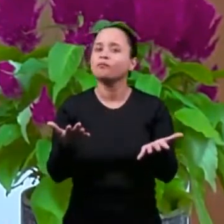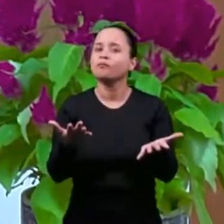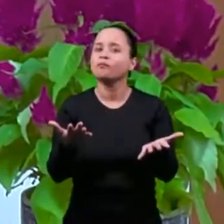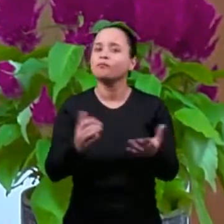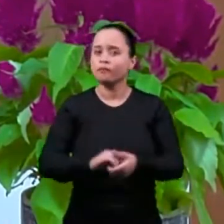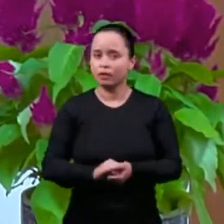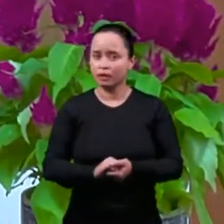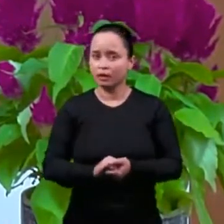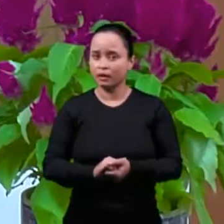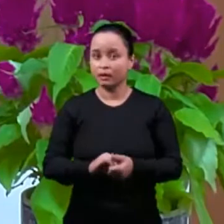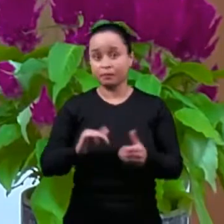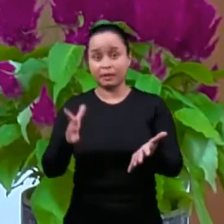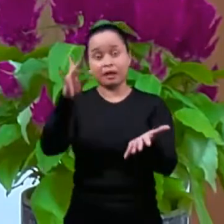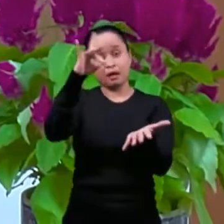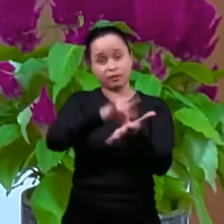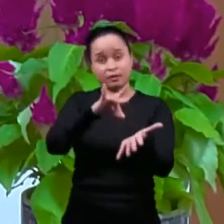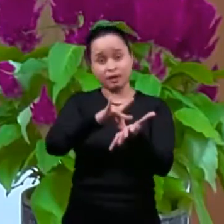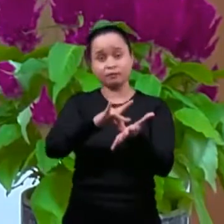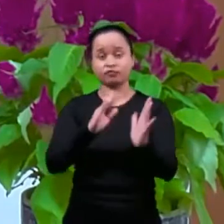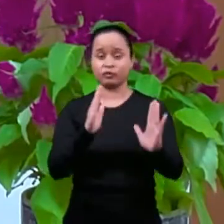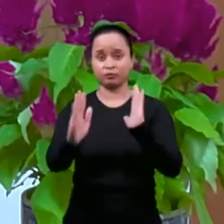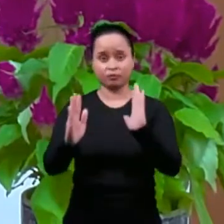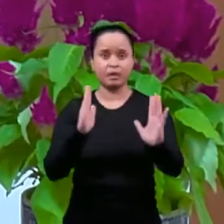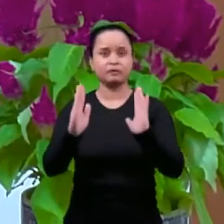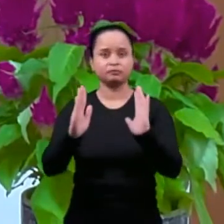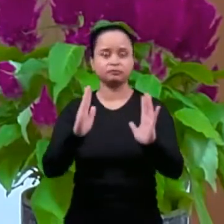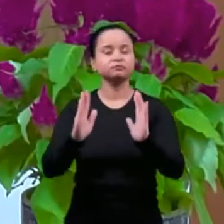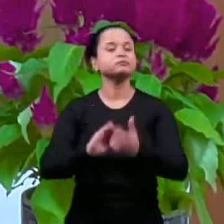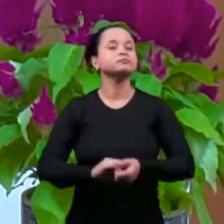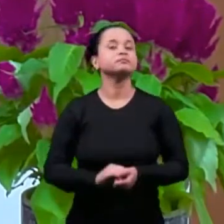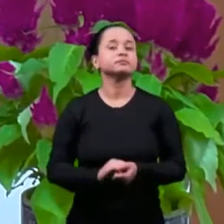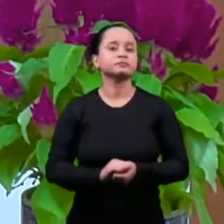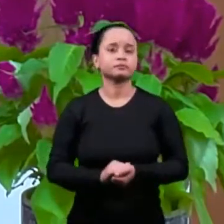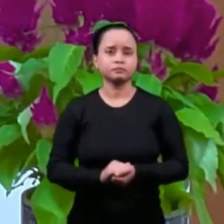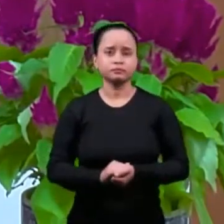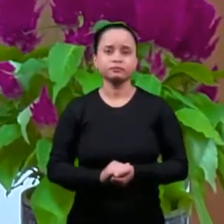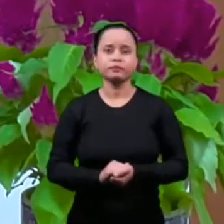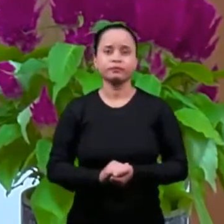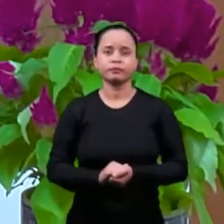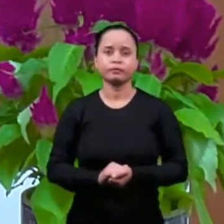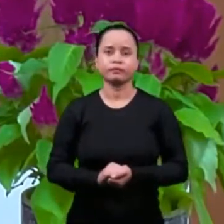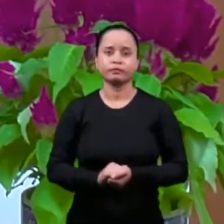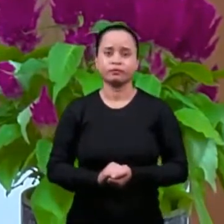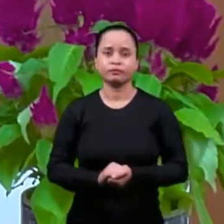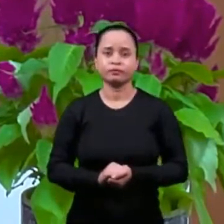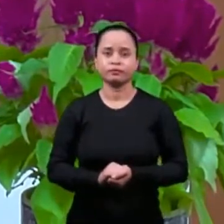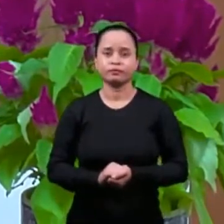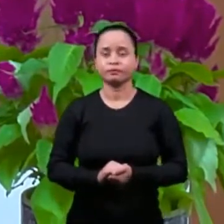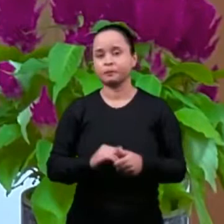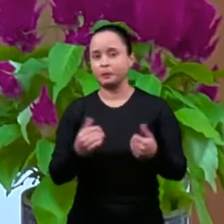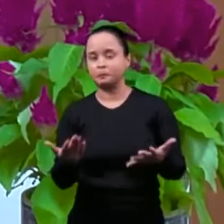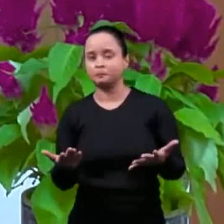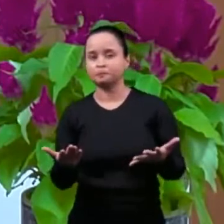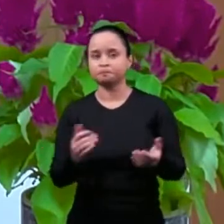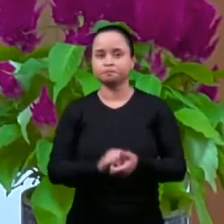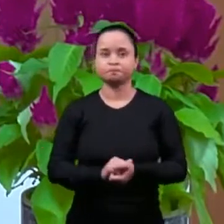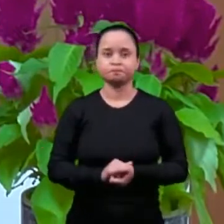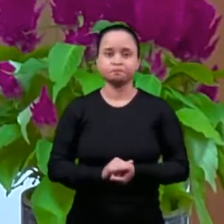que existia naquela época era uma, vamos dizer,